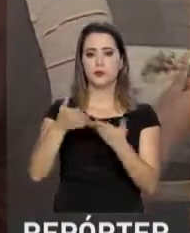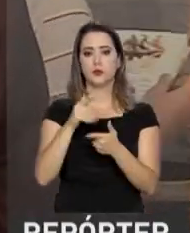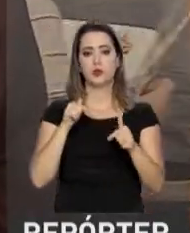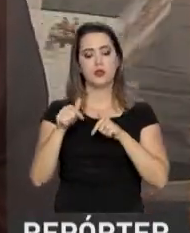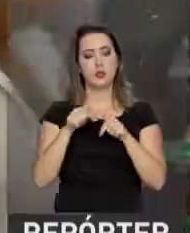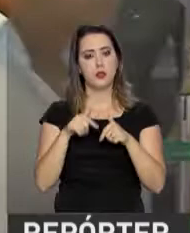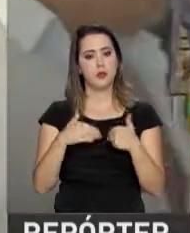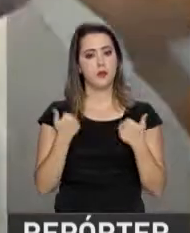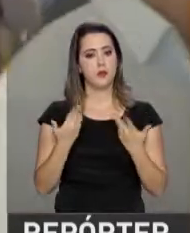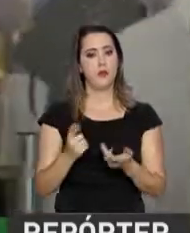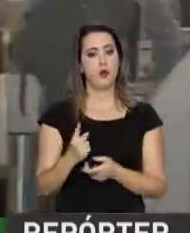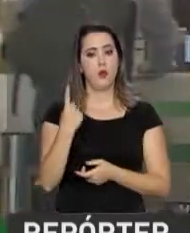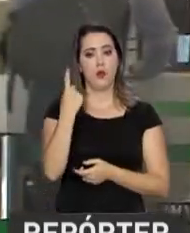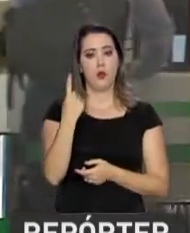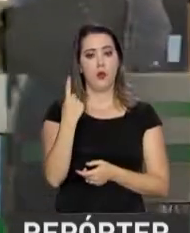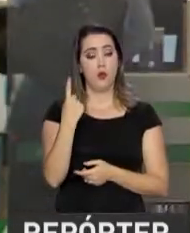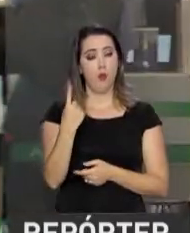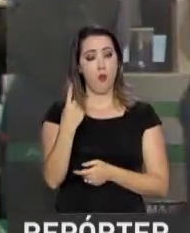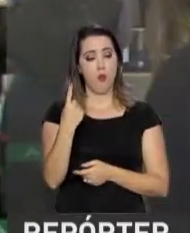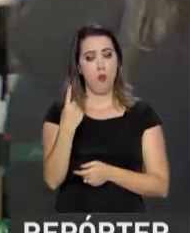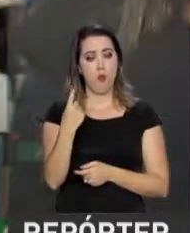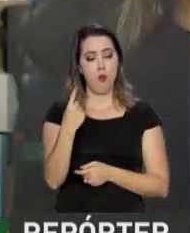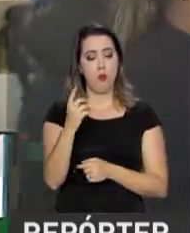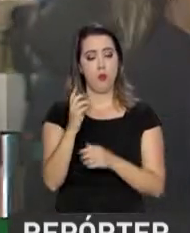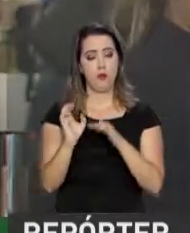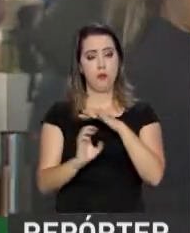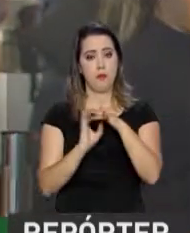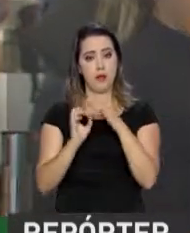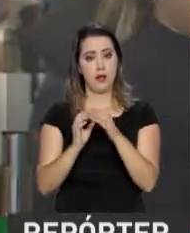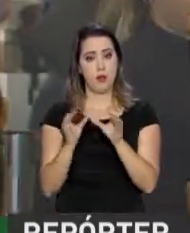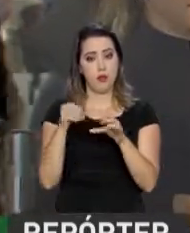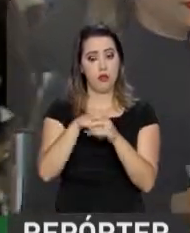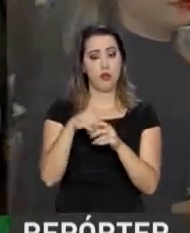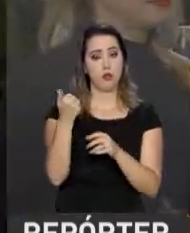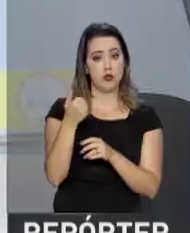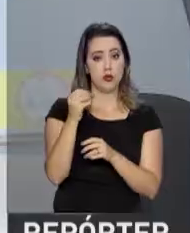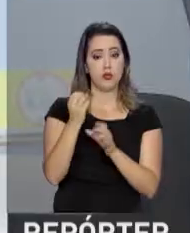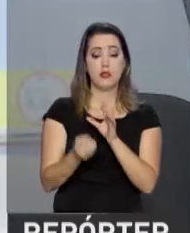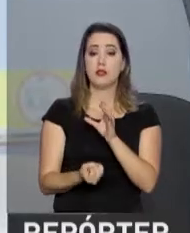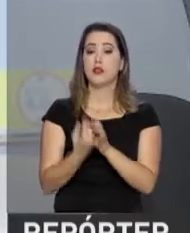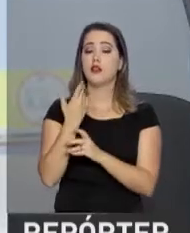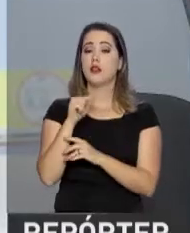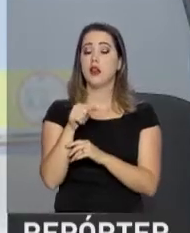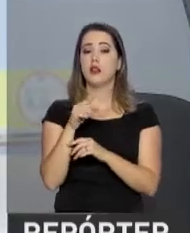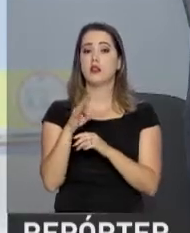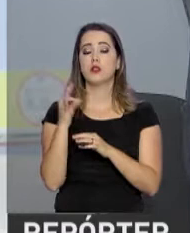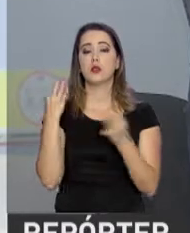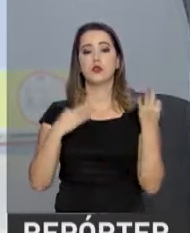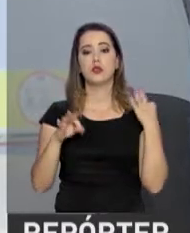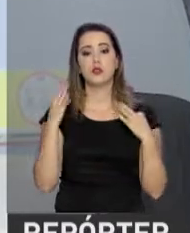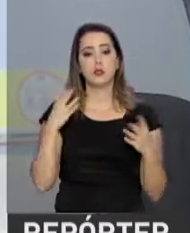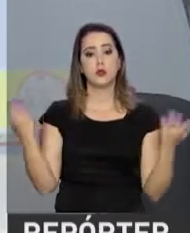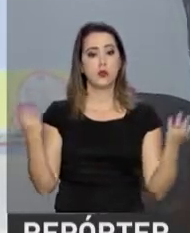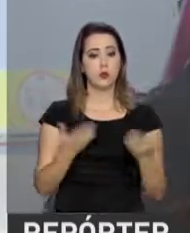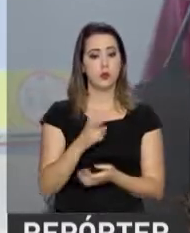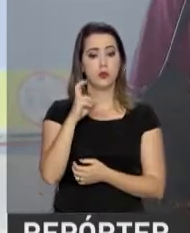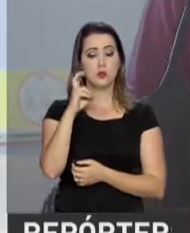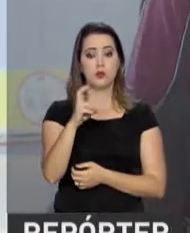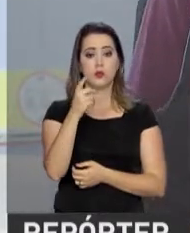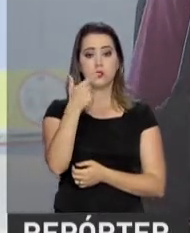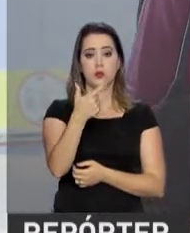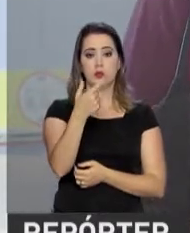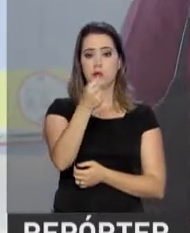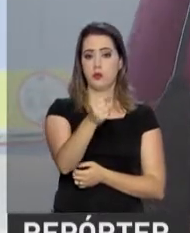de trabalho. 1 em cada 10 empregos no mundo é gerado pelo turismo. No Brasil, a área injeta 520